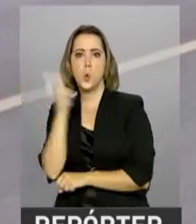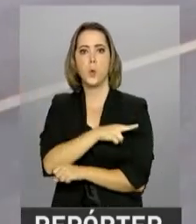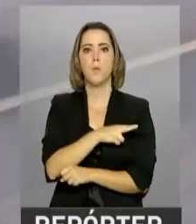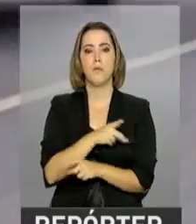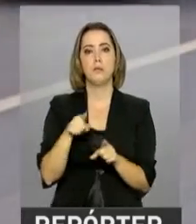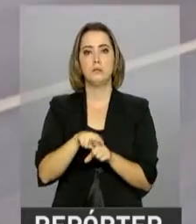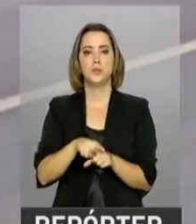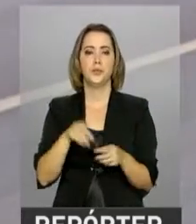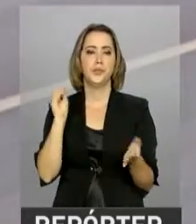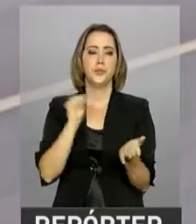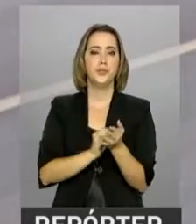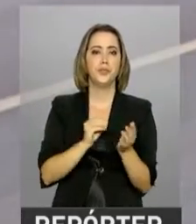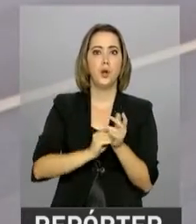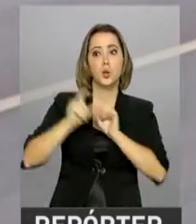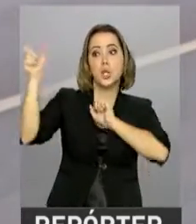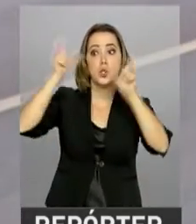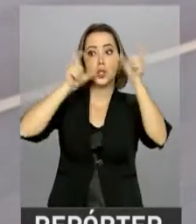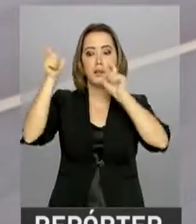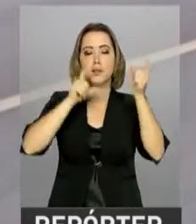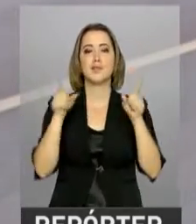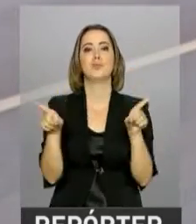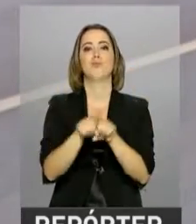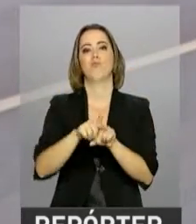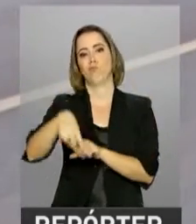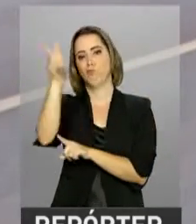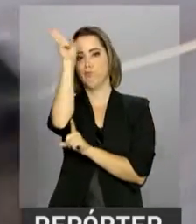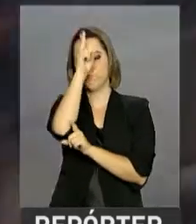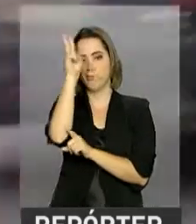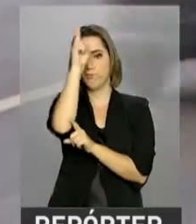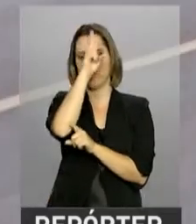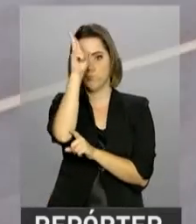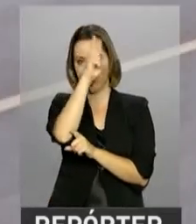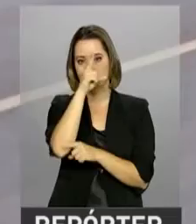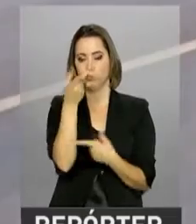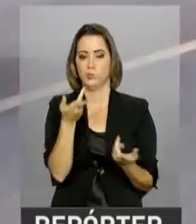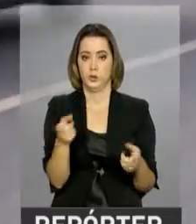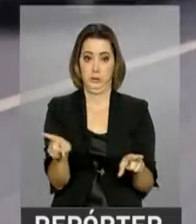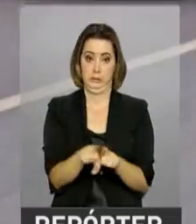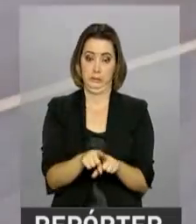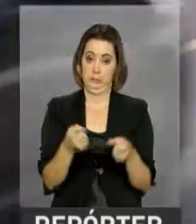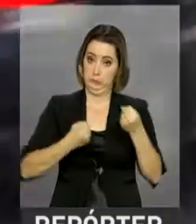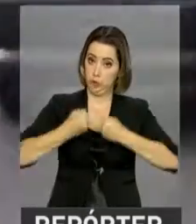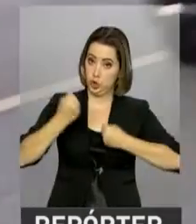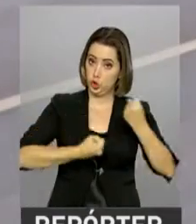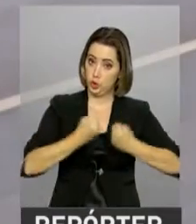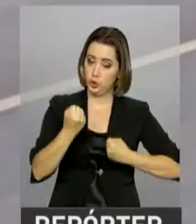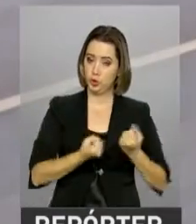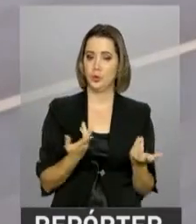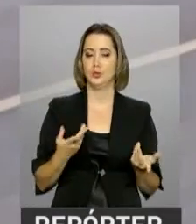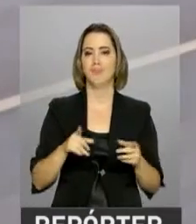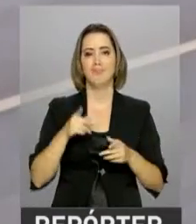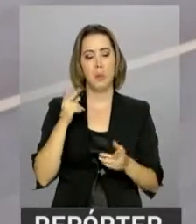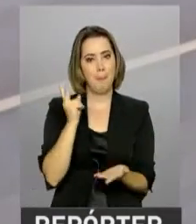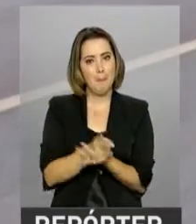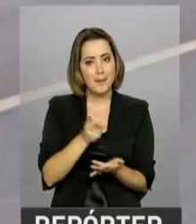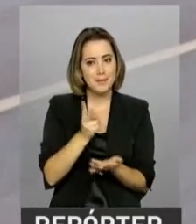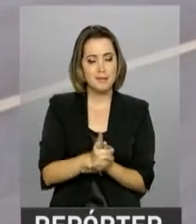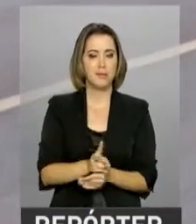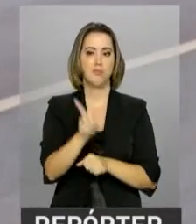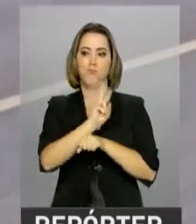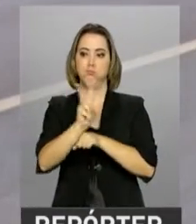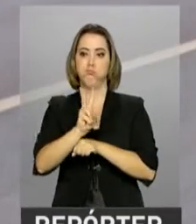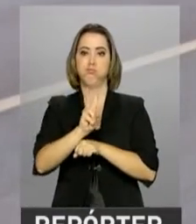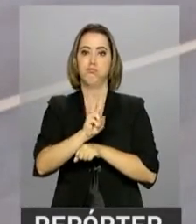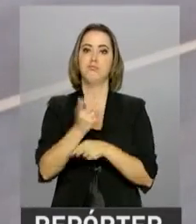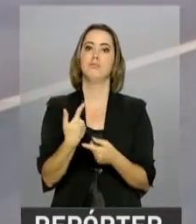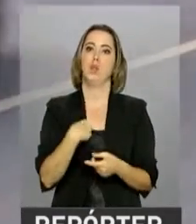de atenção ea embriaguez ao volante apesar do aumento da fiscalização do sef do bafômetro e da lei seca todos esses